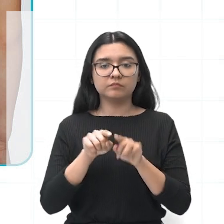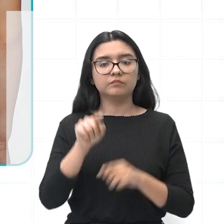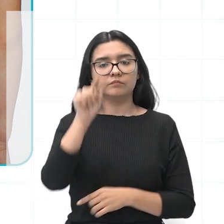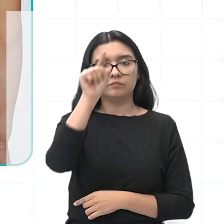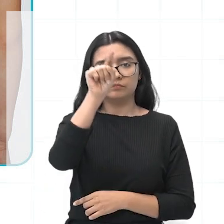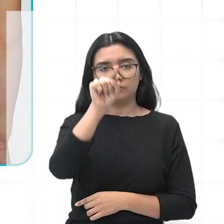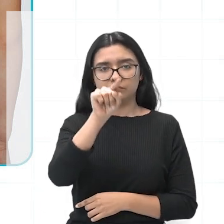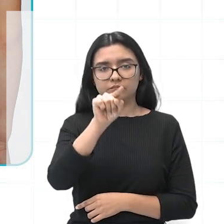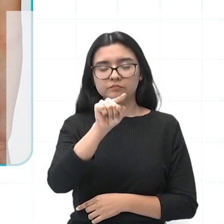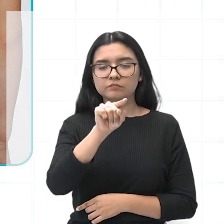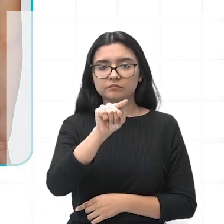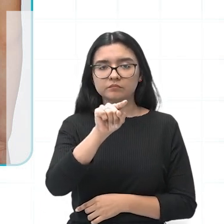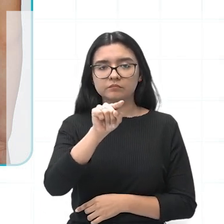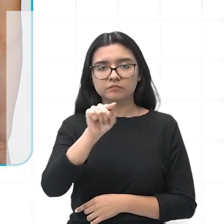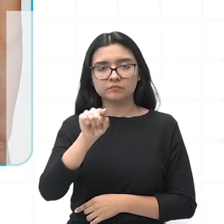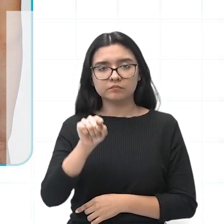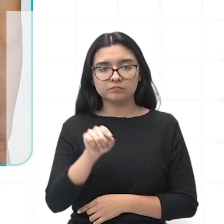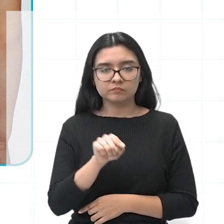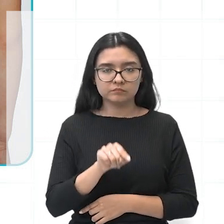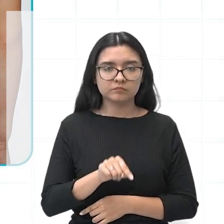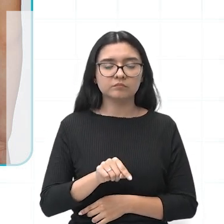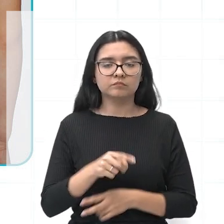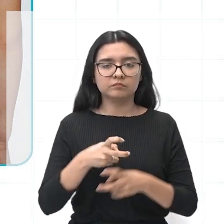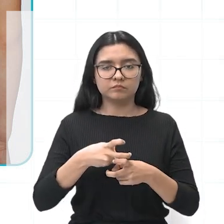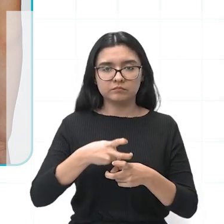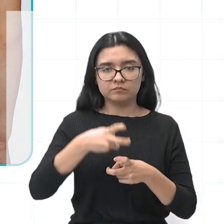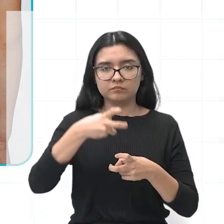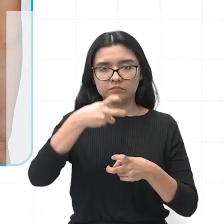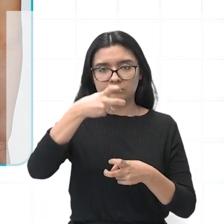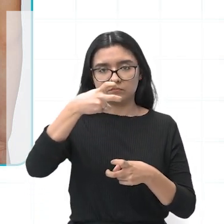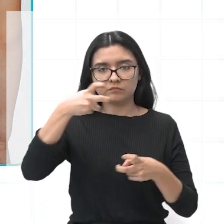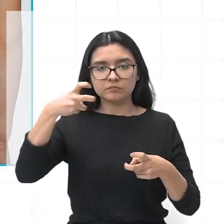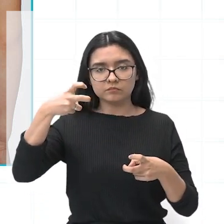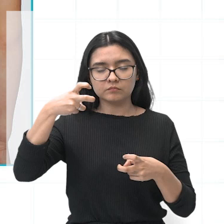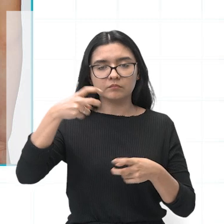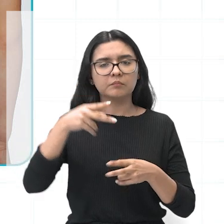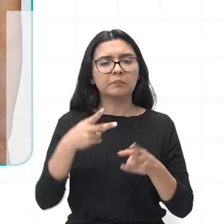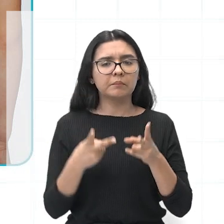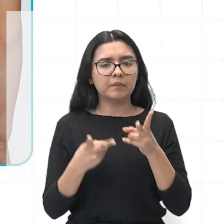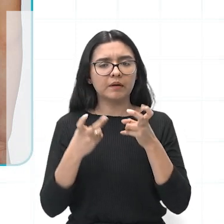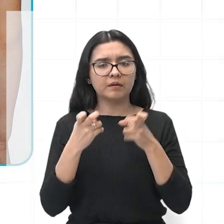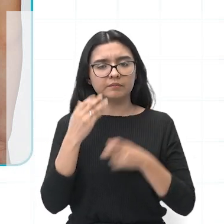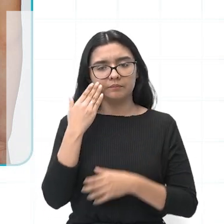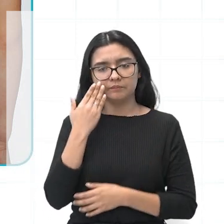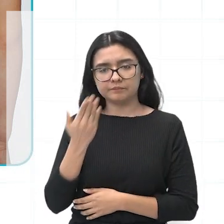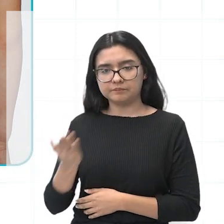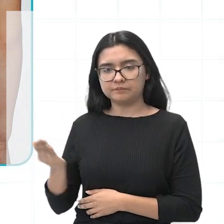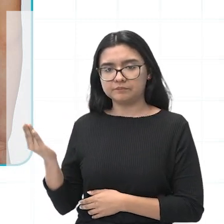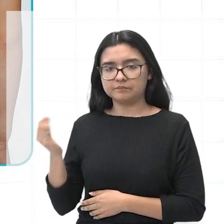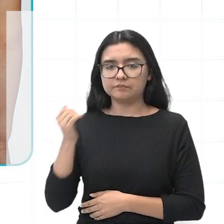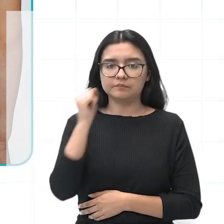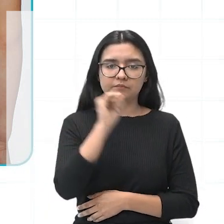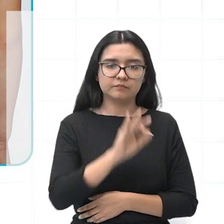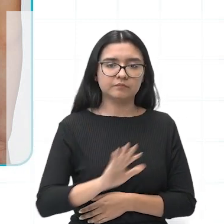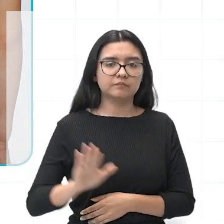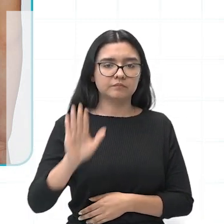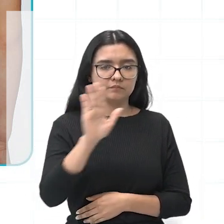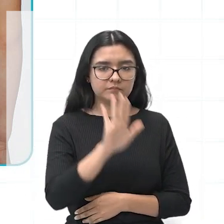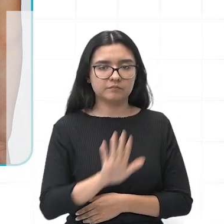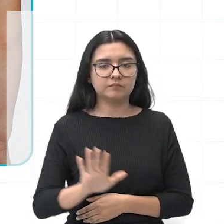curvatura anormal da coluna vertebral para um dos lados do tronco. Pode perceber que o garotinho que aparece, ele